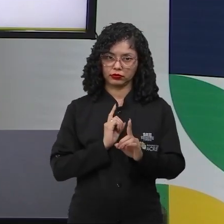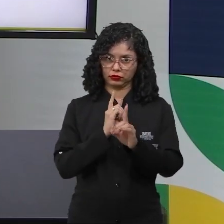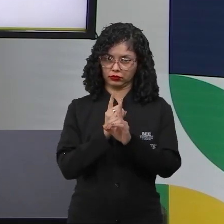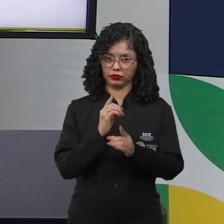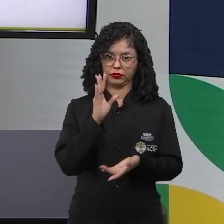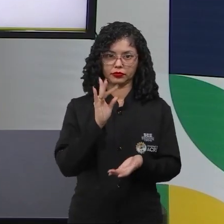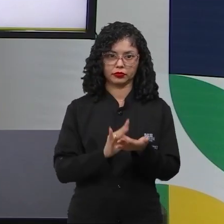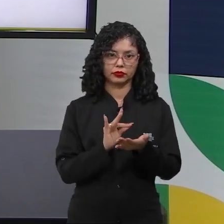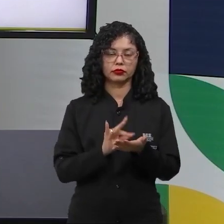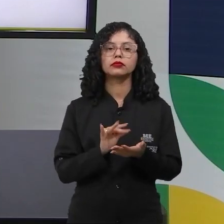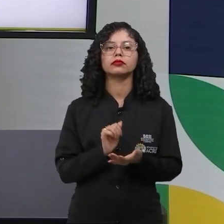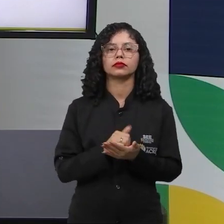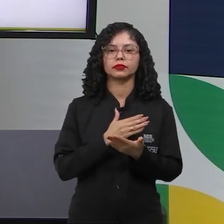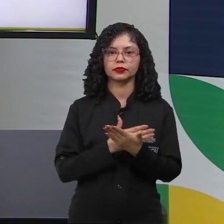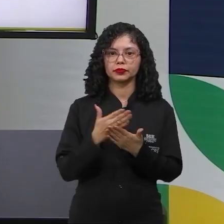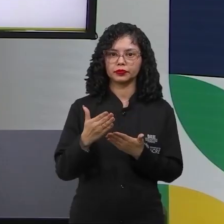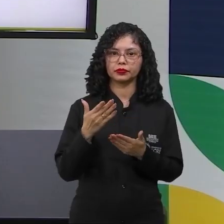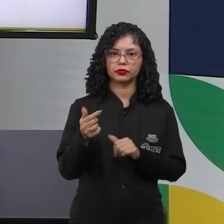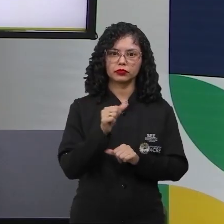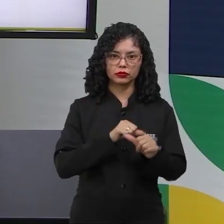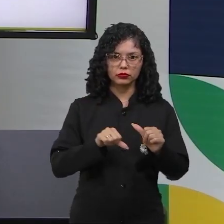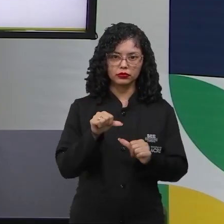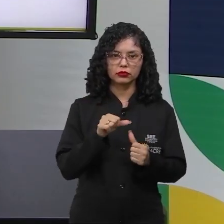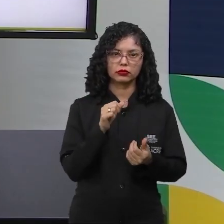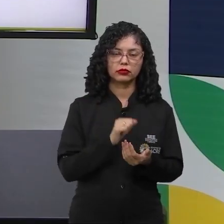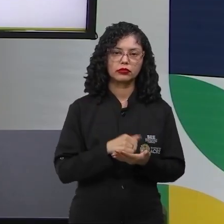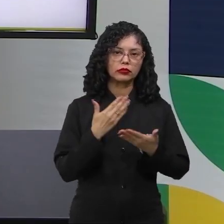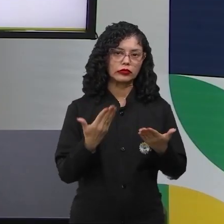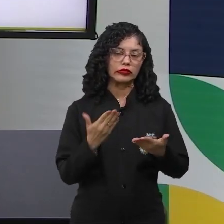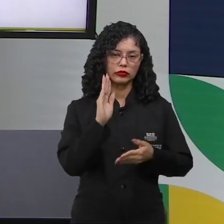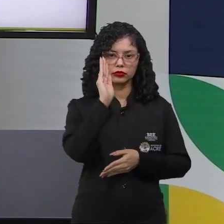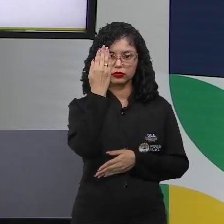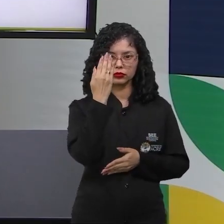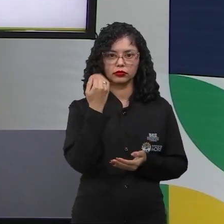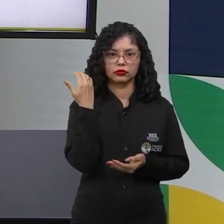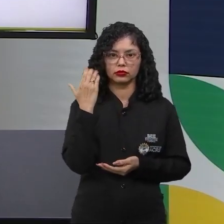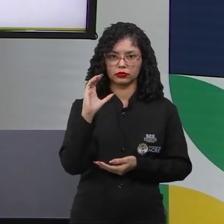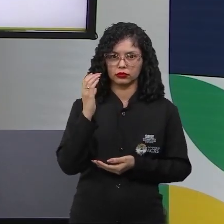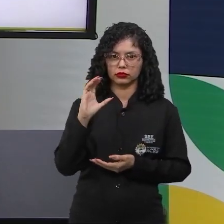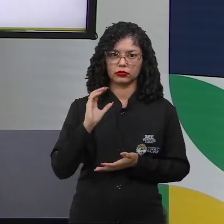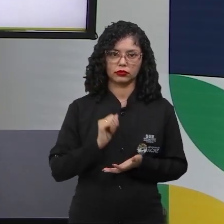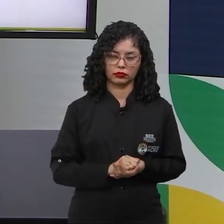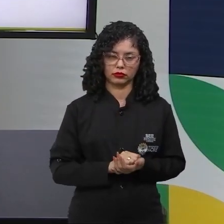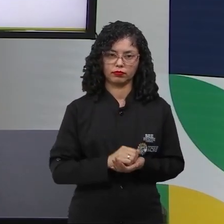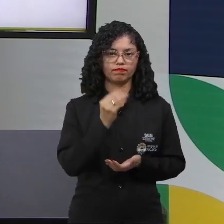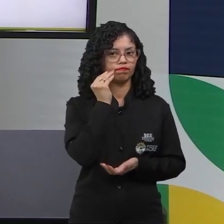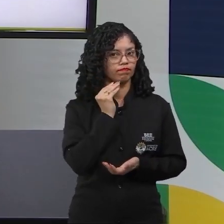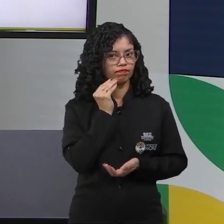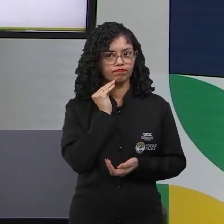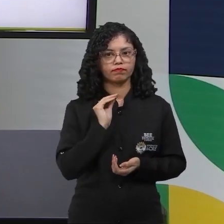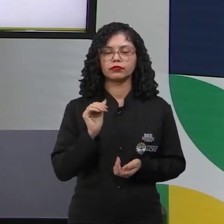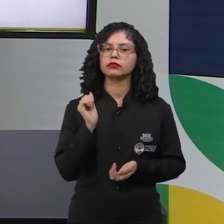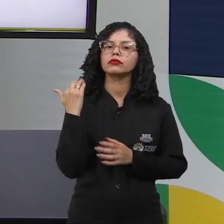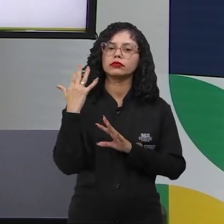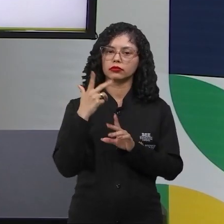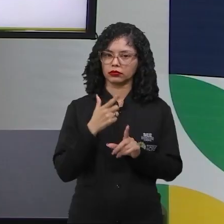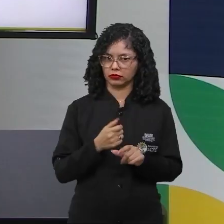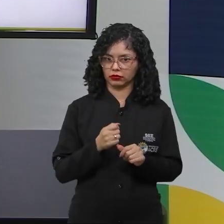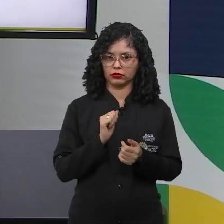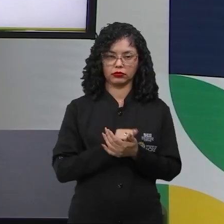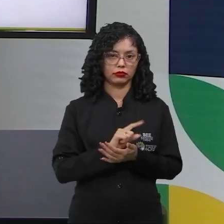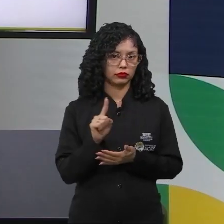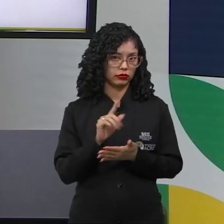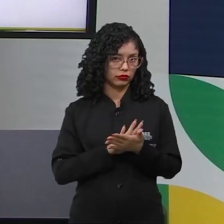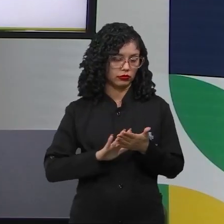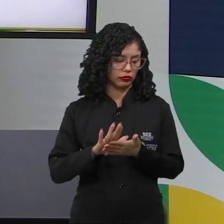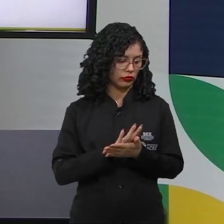os fatos reais, ele começa a se contradizer. Então, é uma falsa ciência. Ela não é testada, ela não é revisada, ela não é